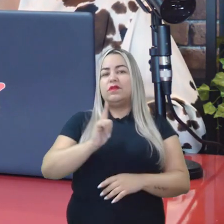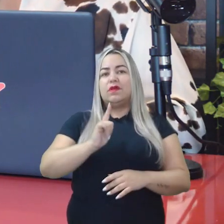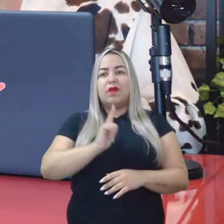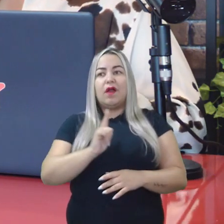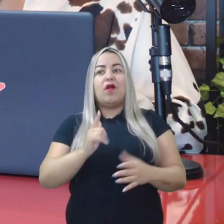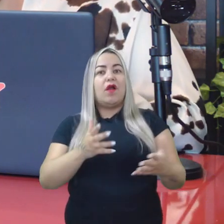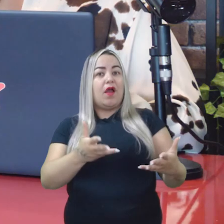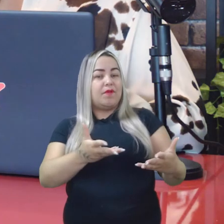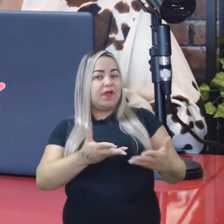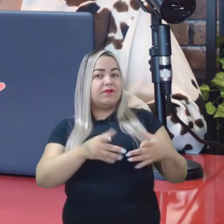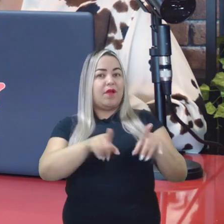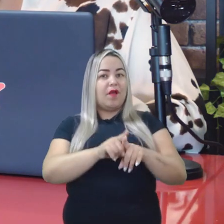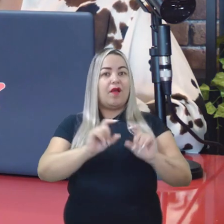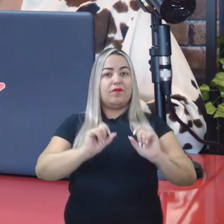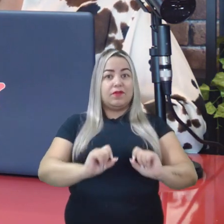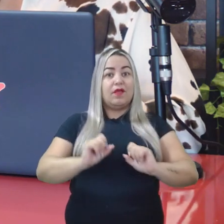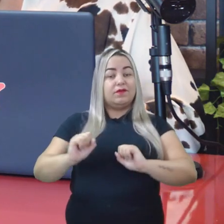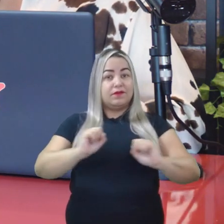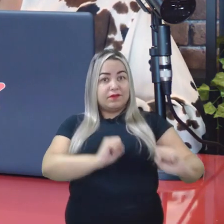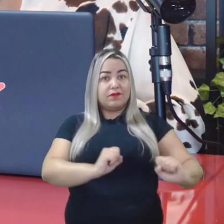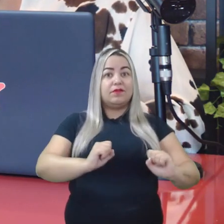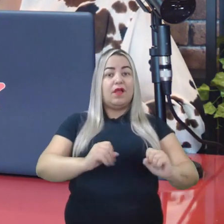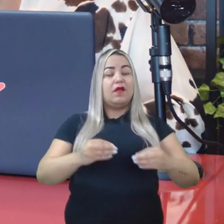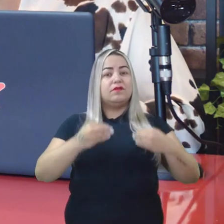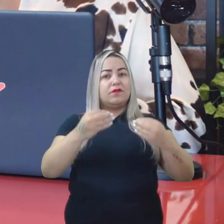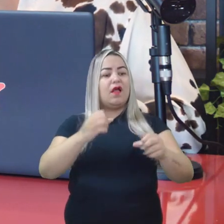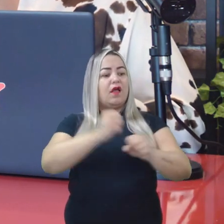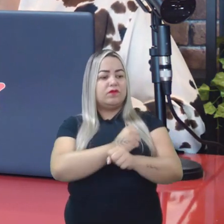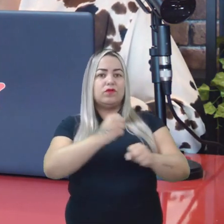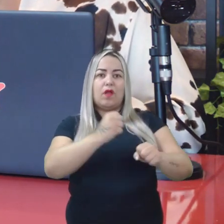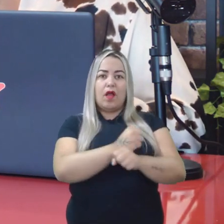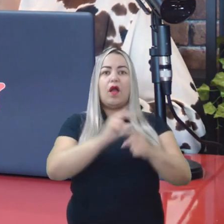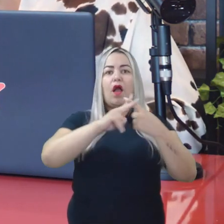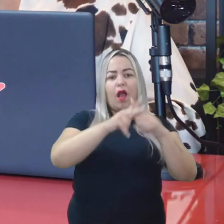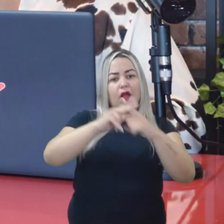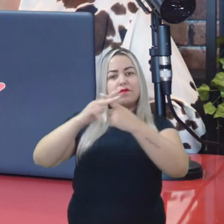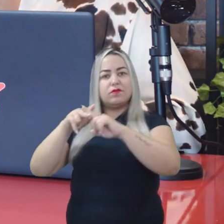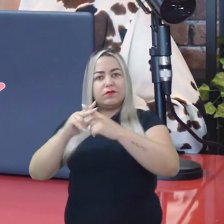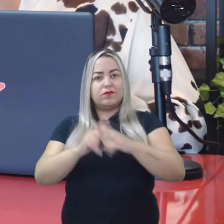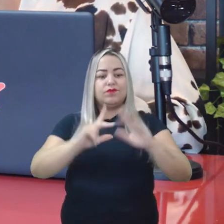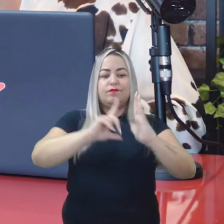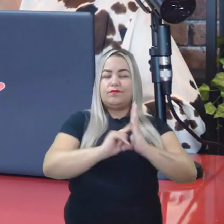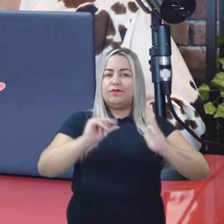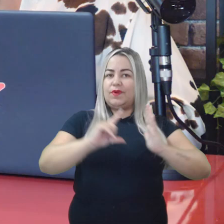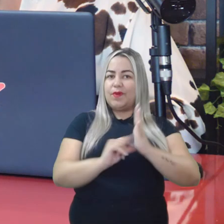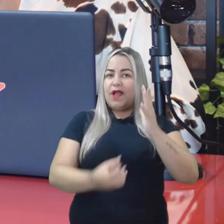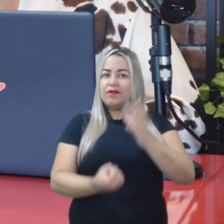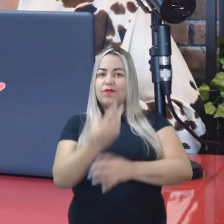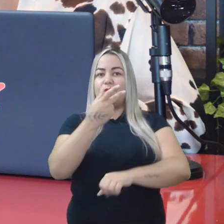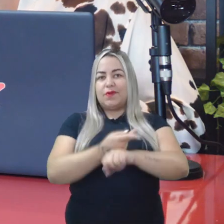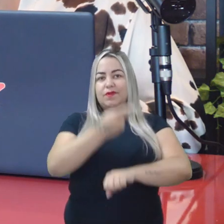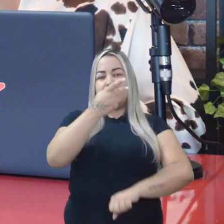O evento teve abraço à democracia na Praça dos Três Poderes, entrega das obras restauradas ao Palácio do